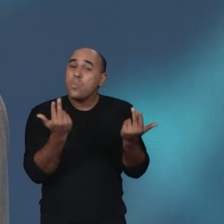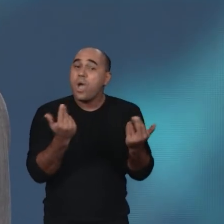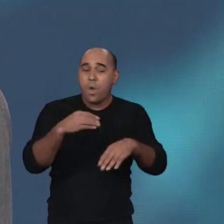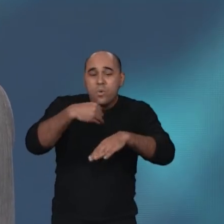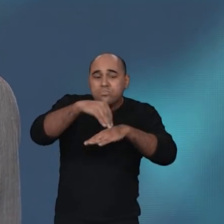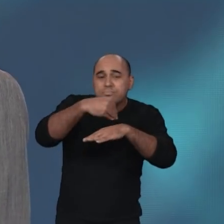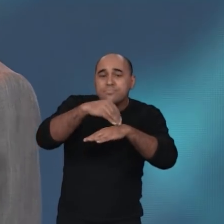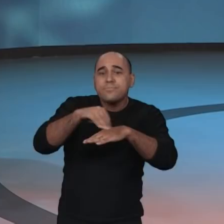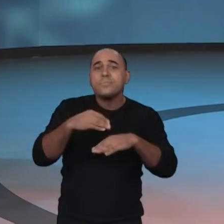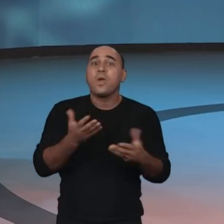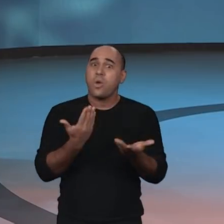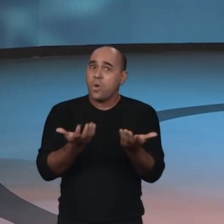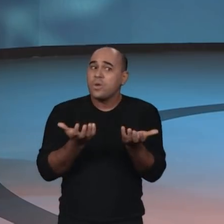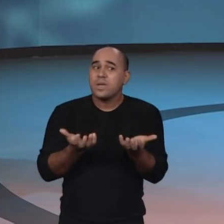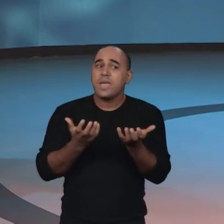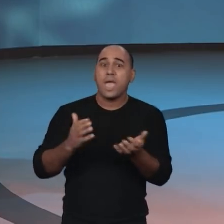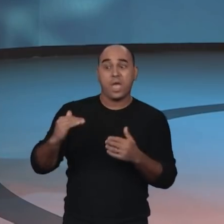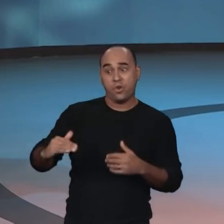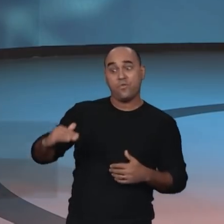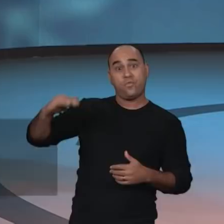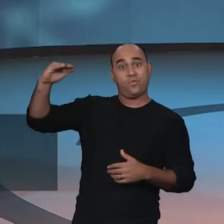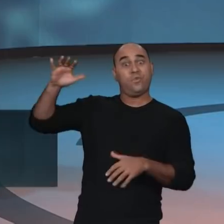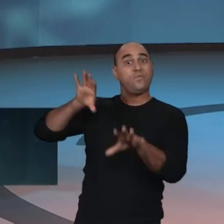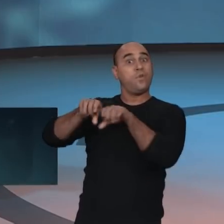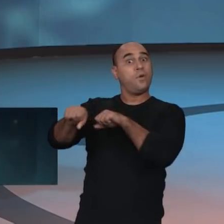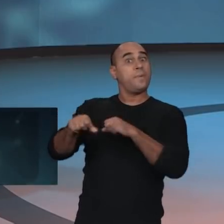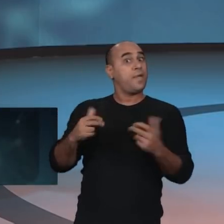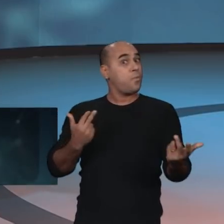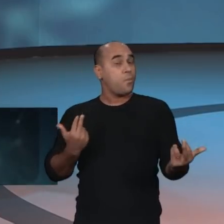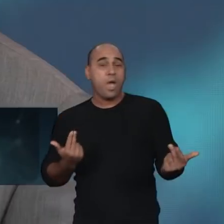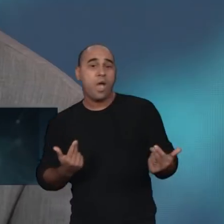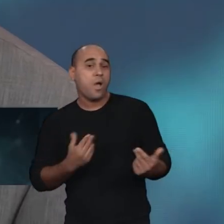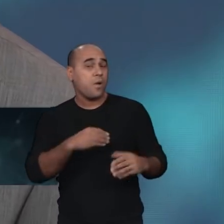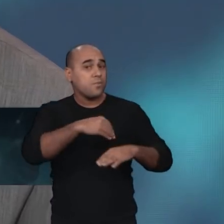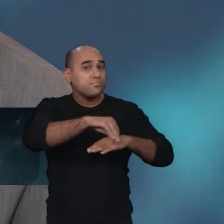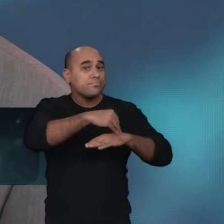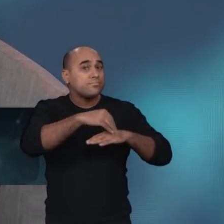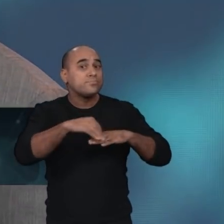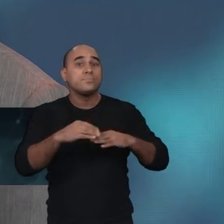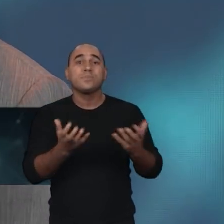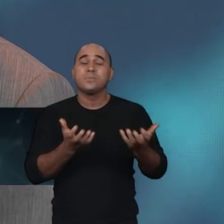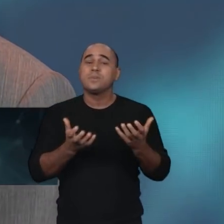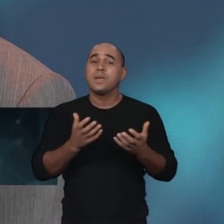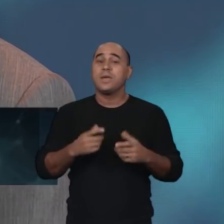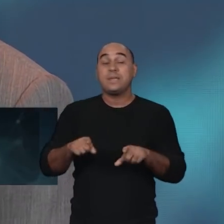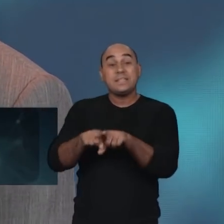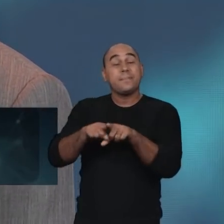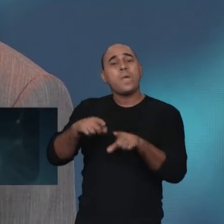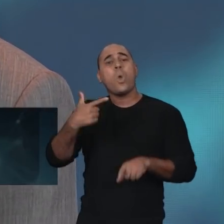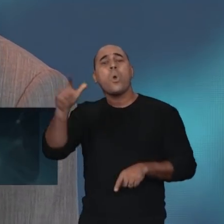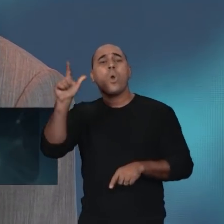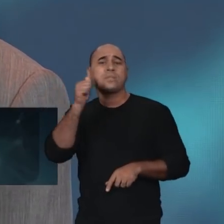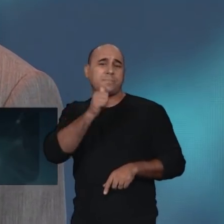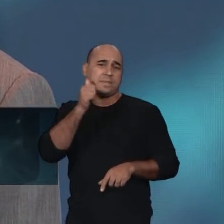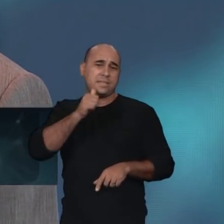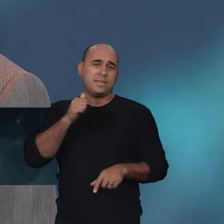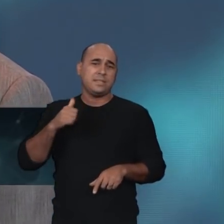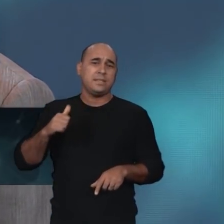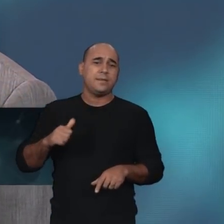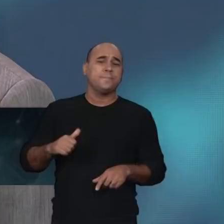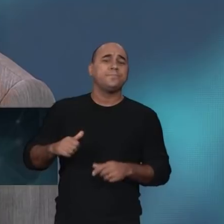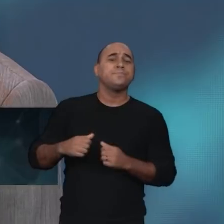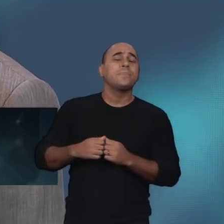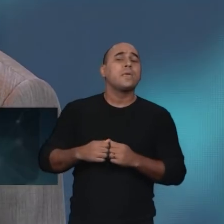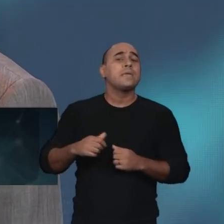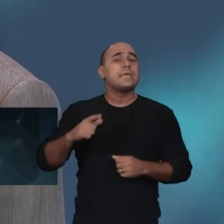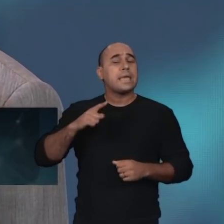12 anos. Que coisa Não é? boa, fico feliz. Viu? Muito bem. E aí tem uma outra menina que tem 12 minutos e está nos assistindo em Mafra, no interior